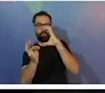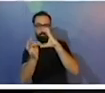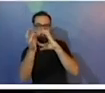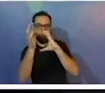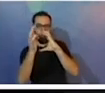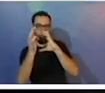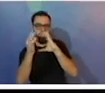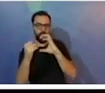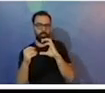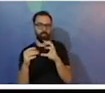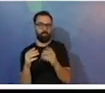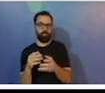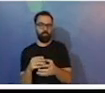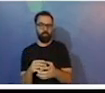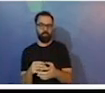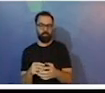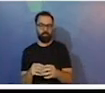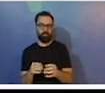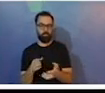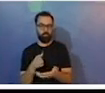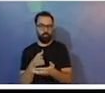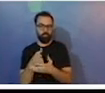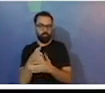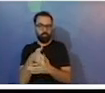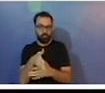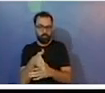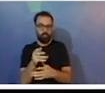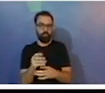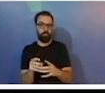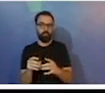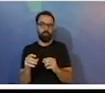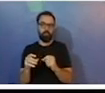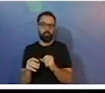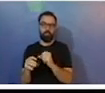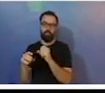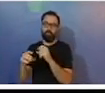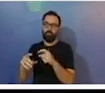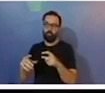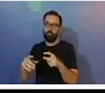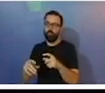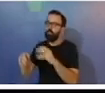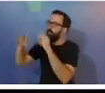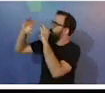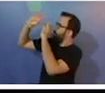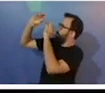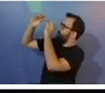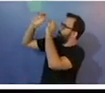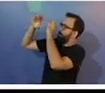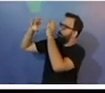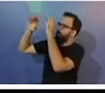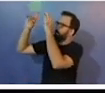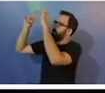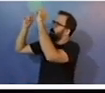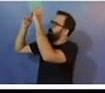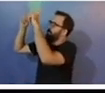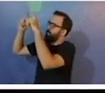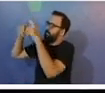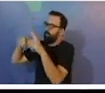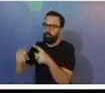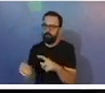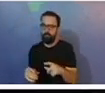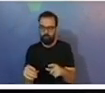Greenwich. Meridiano é a vertical. O principal meridiano de Greenwich passa pelo observatório, até aí